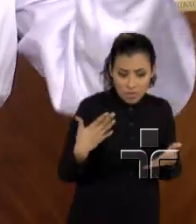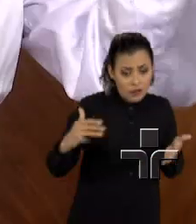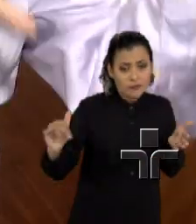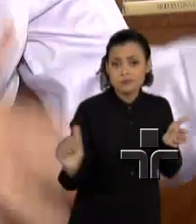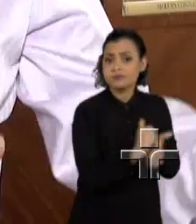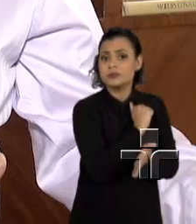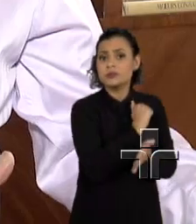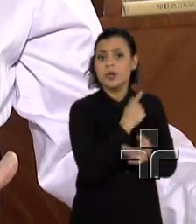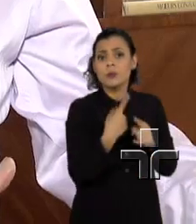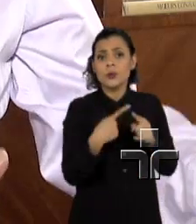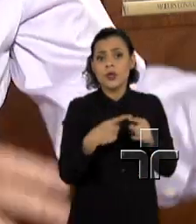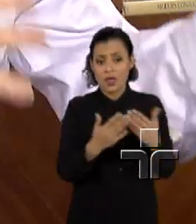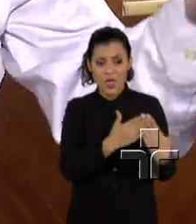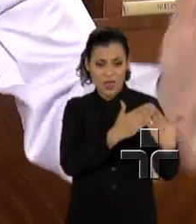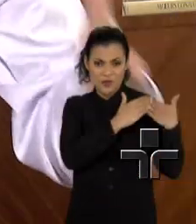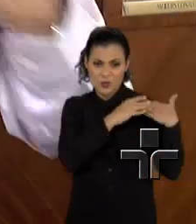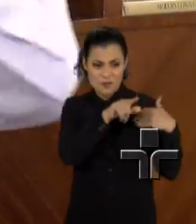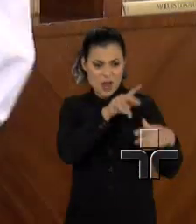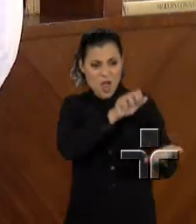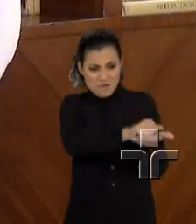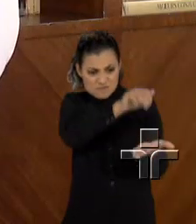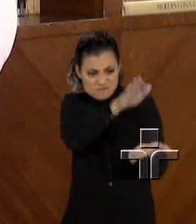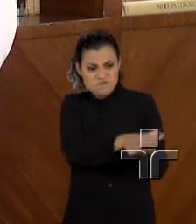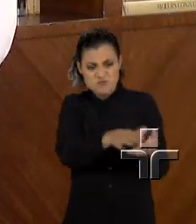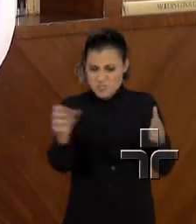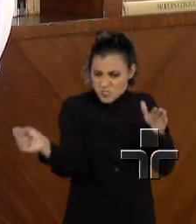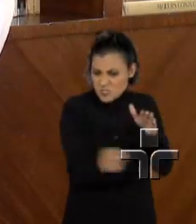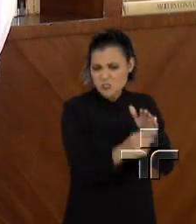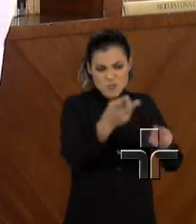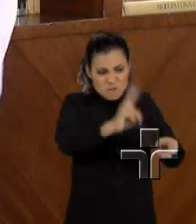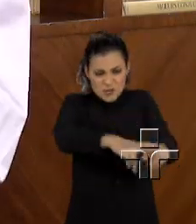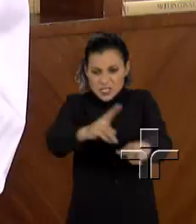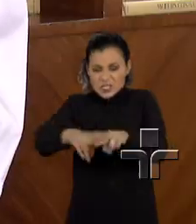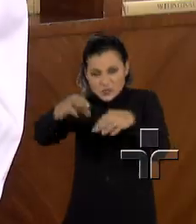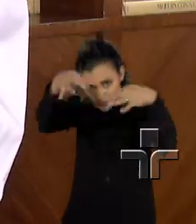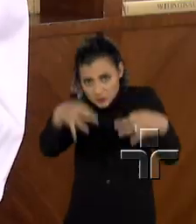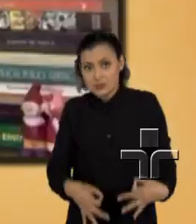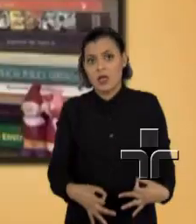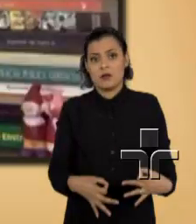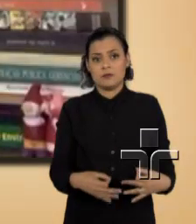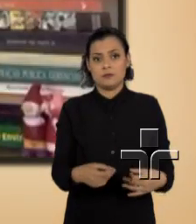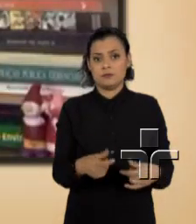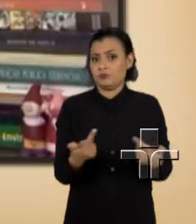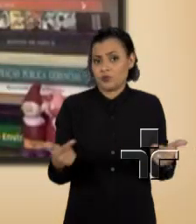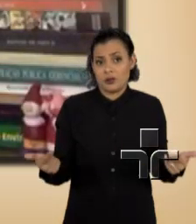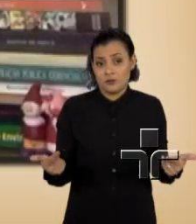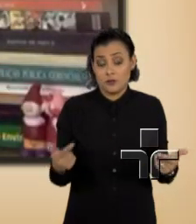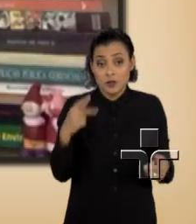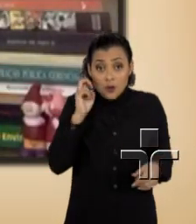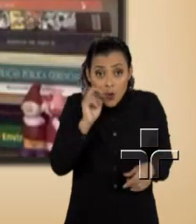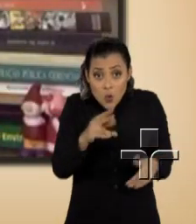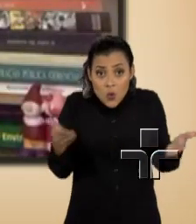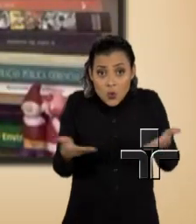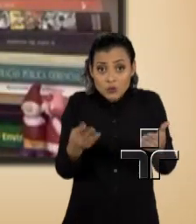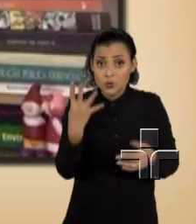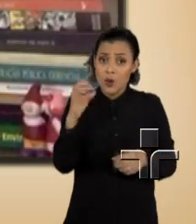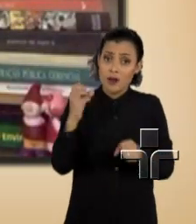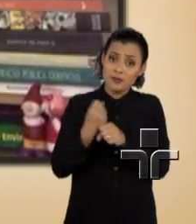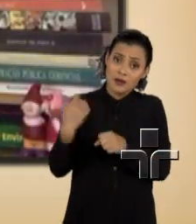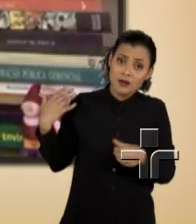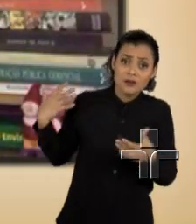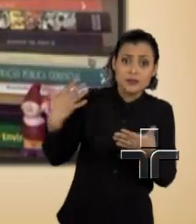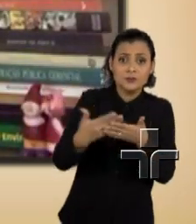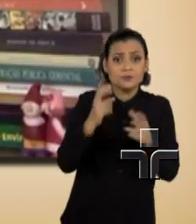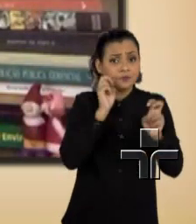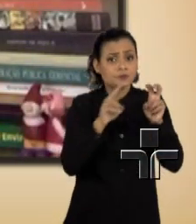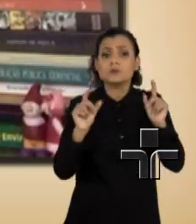houvesse a responsabilização, fosse reconhecida pela justiça. O que a gente vê hoje, passados 40 anos,